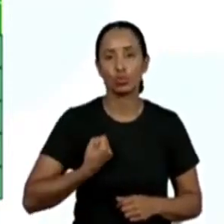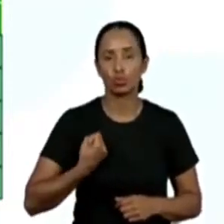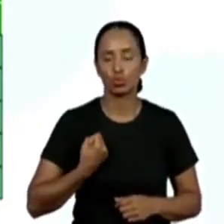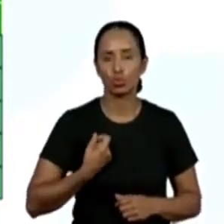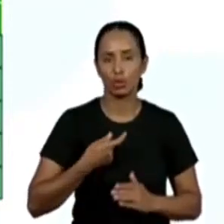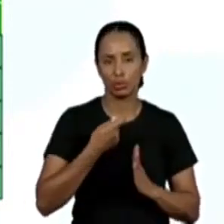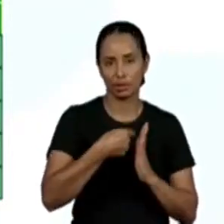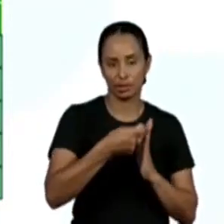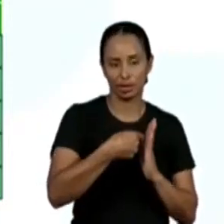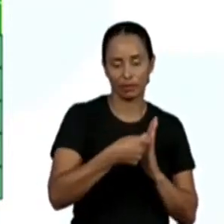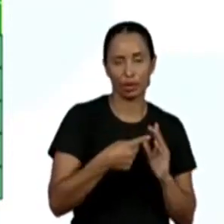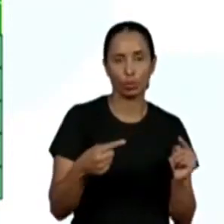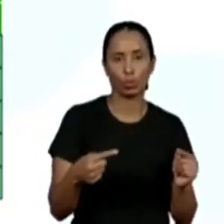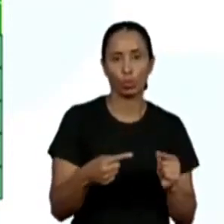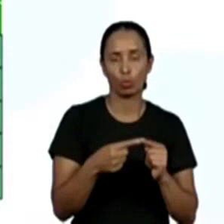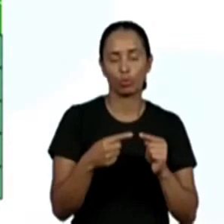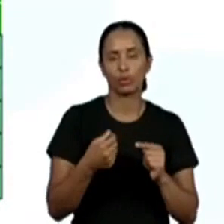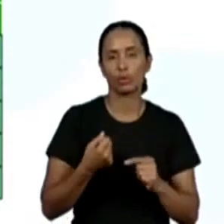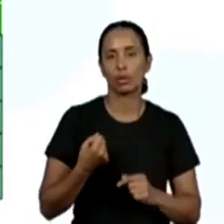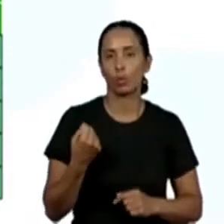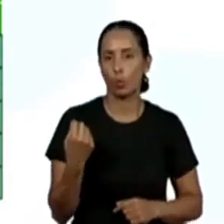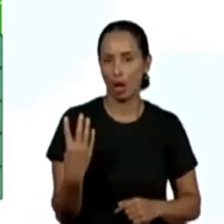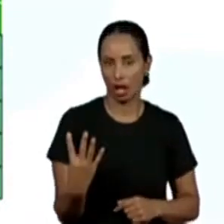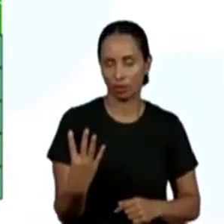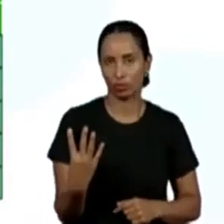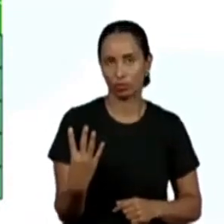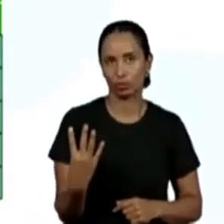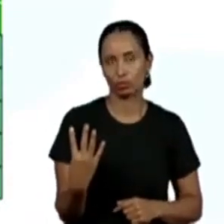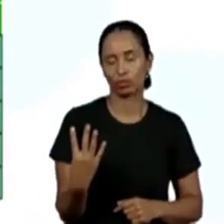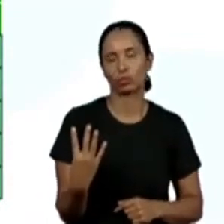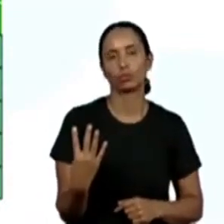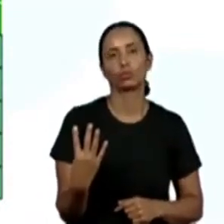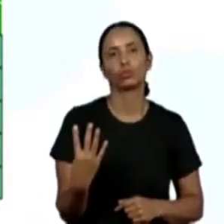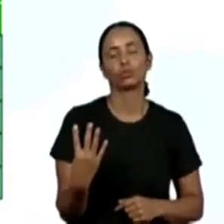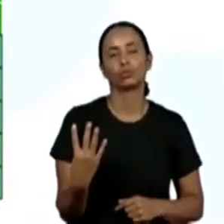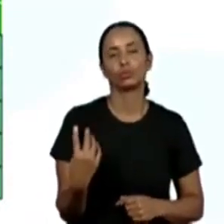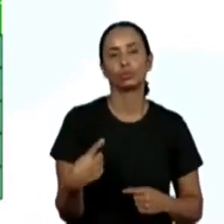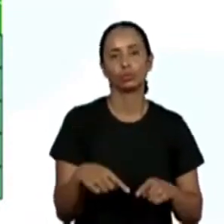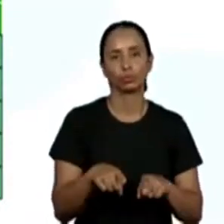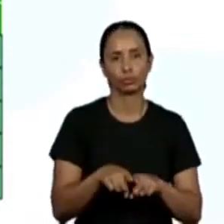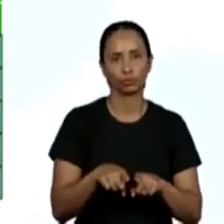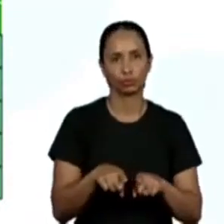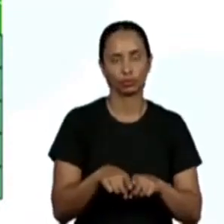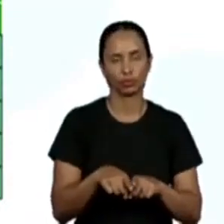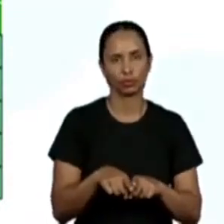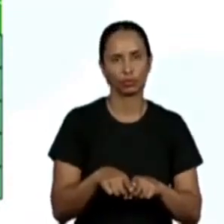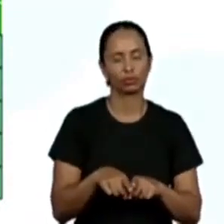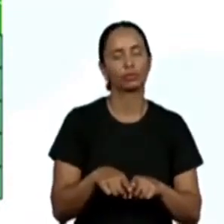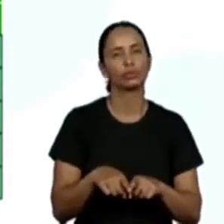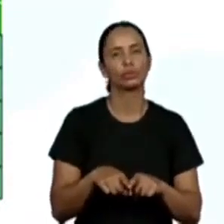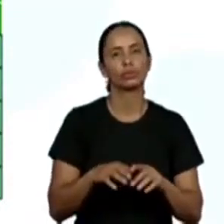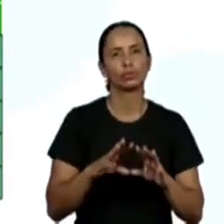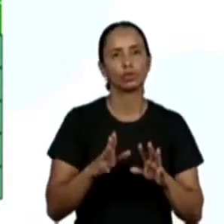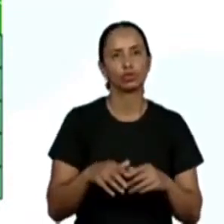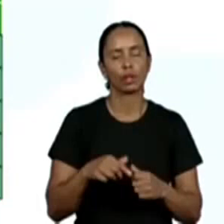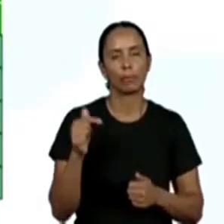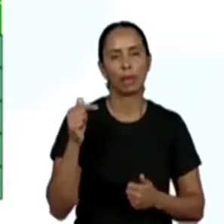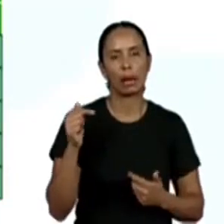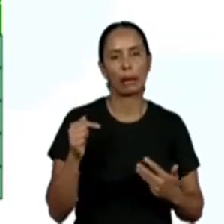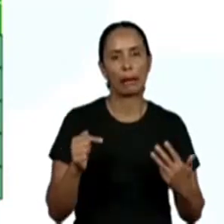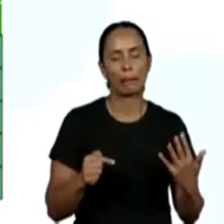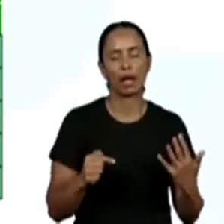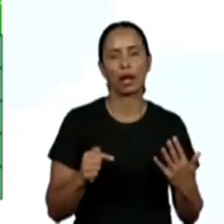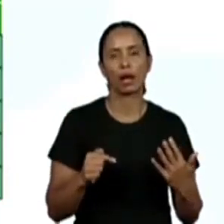ao algarismo 4. Então ele quer saber o algarismo 4, nos 3, no caso aí, citados